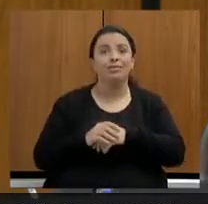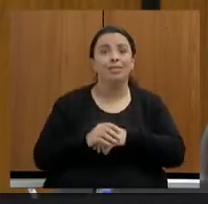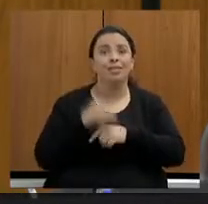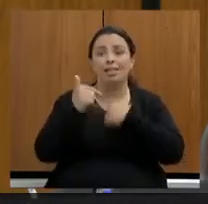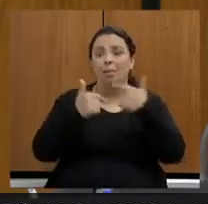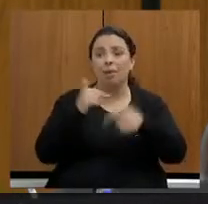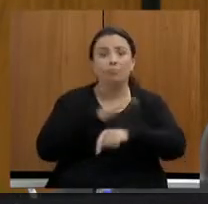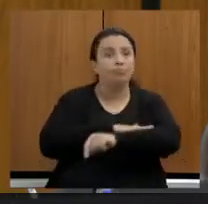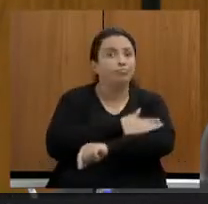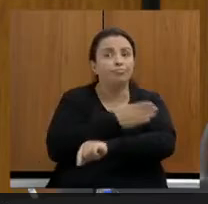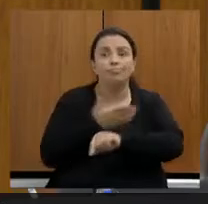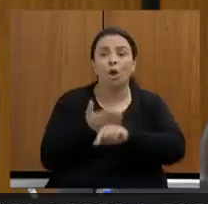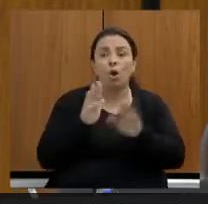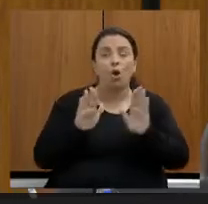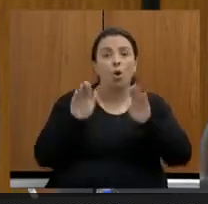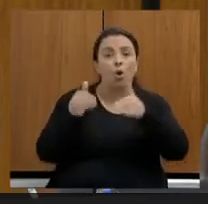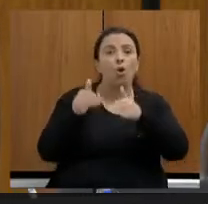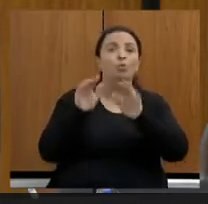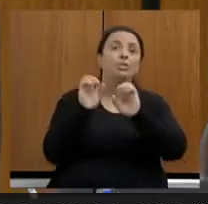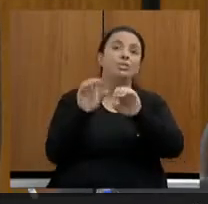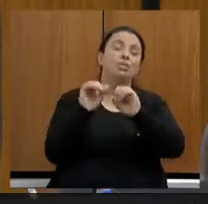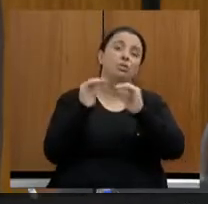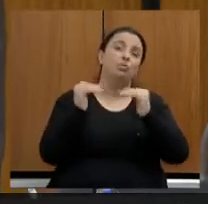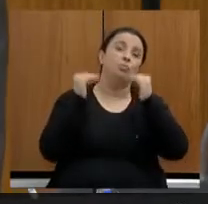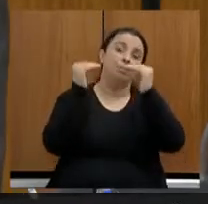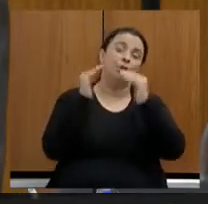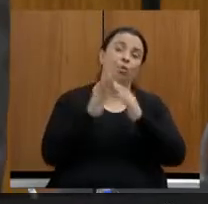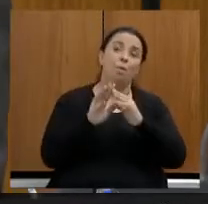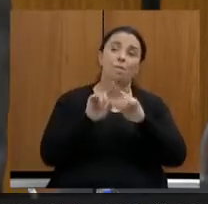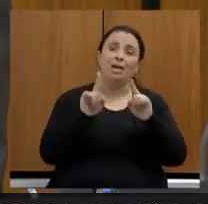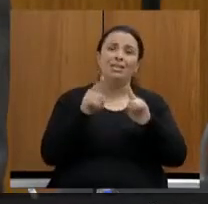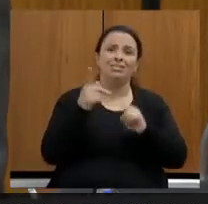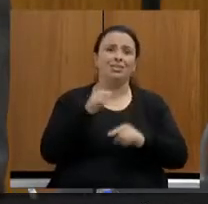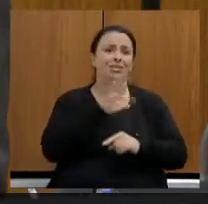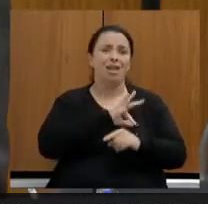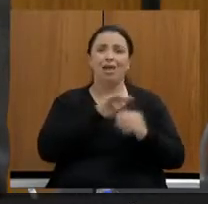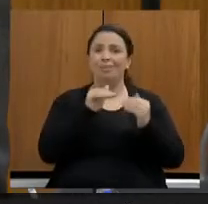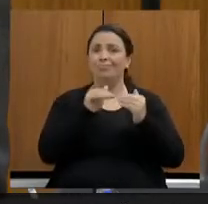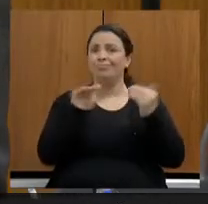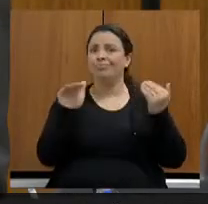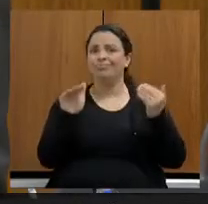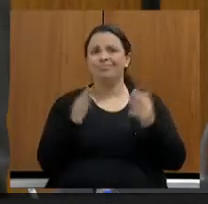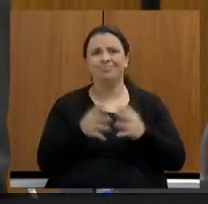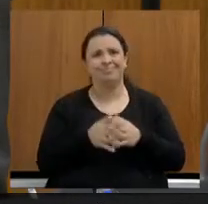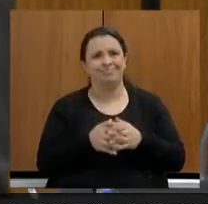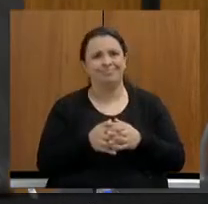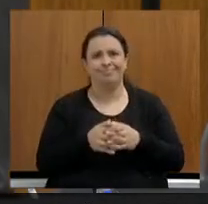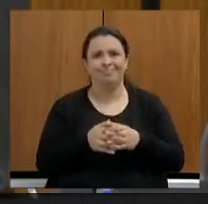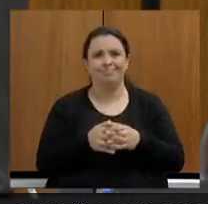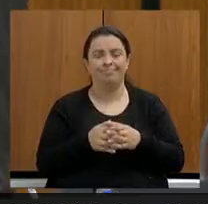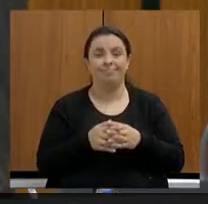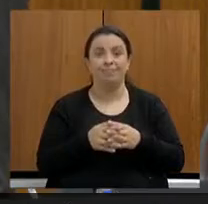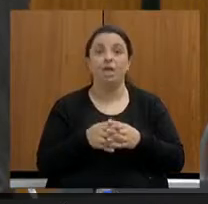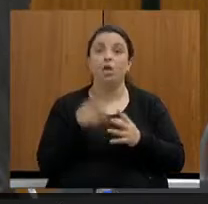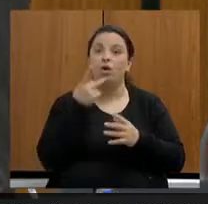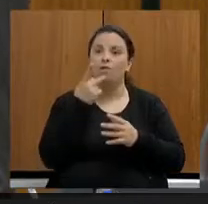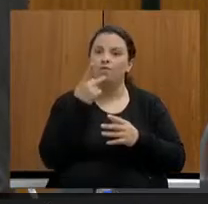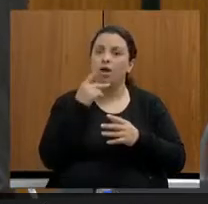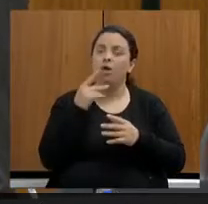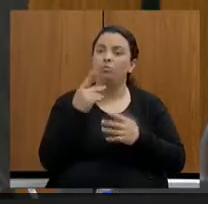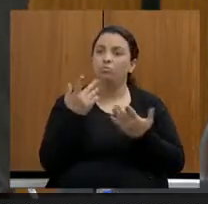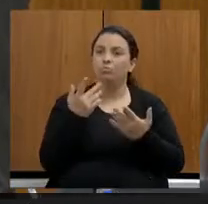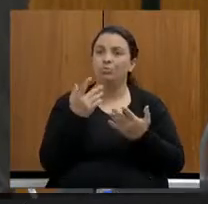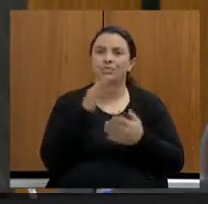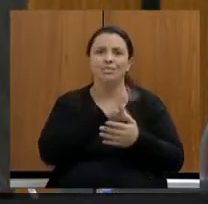e muitas vezes o seu salário não acompanha não tô falando eu tô falando no celular de mercado